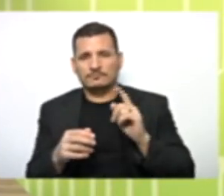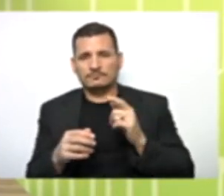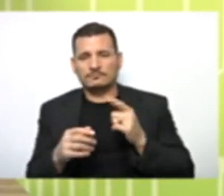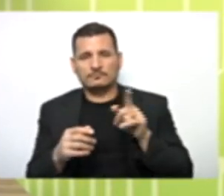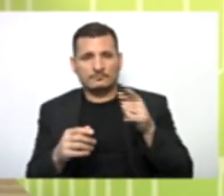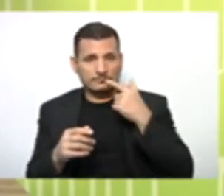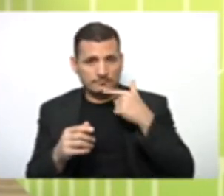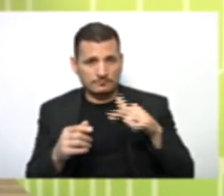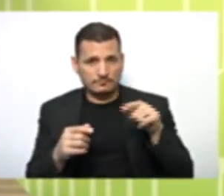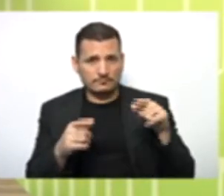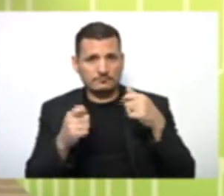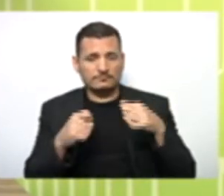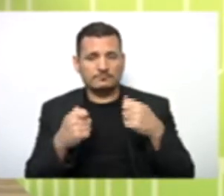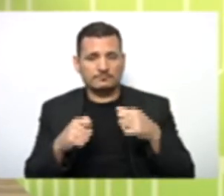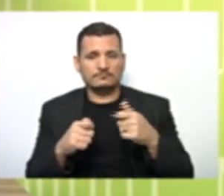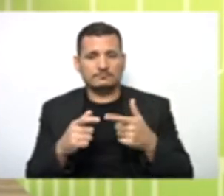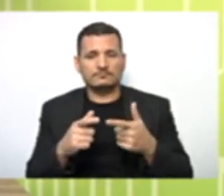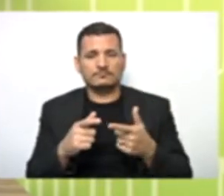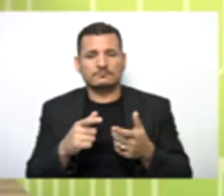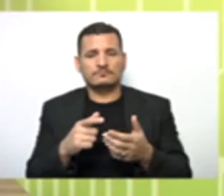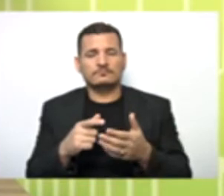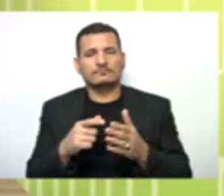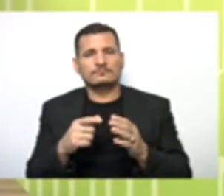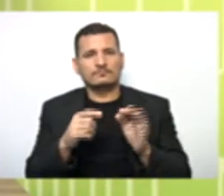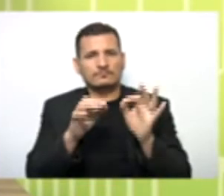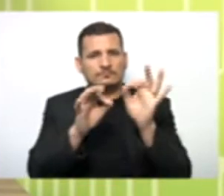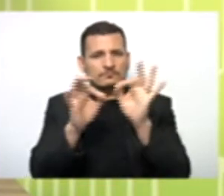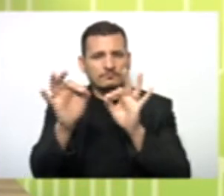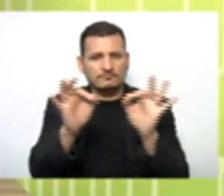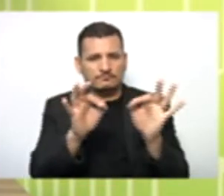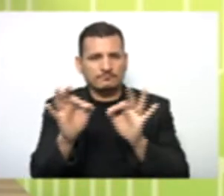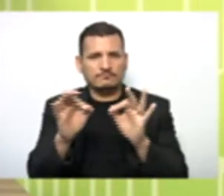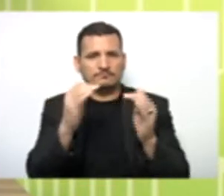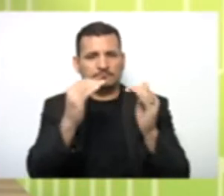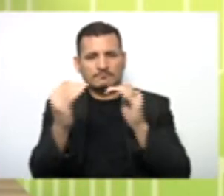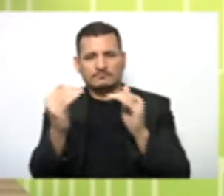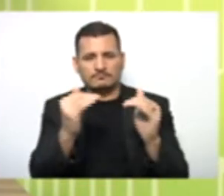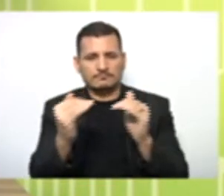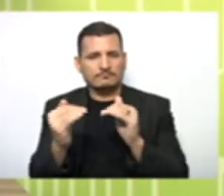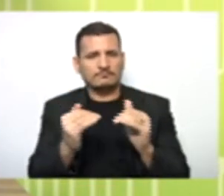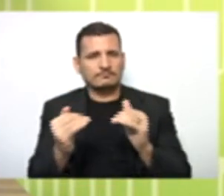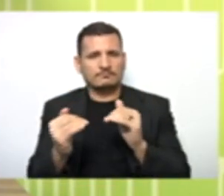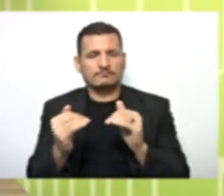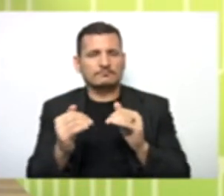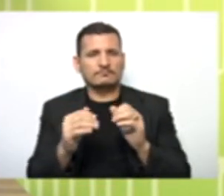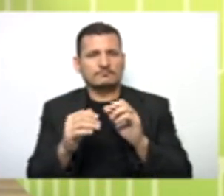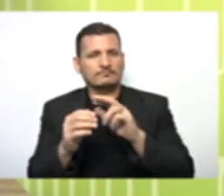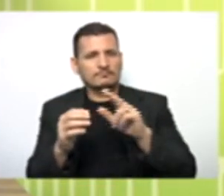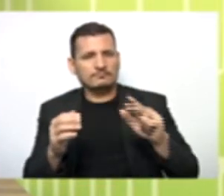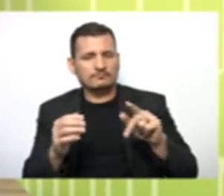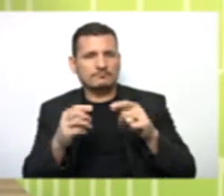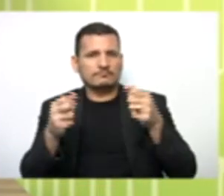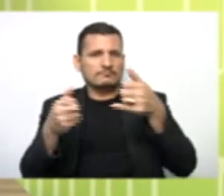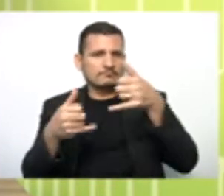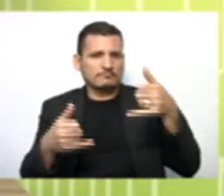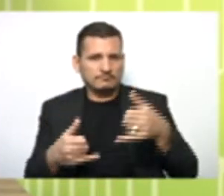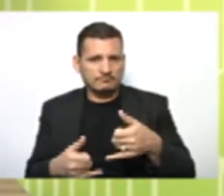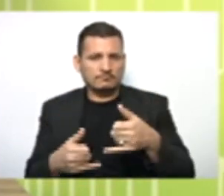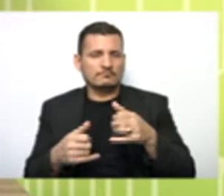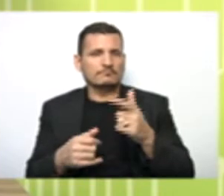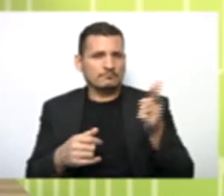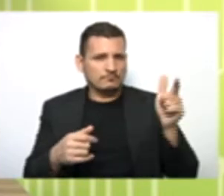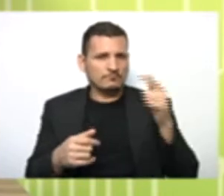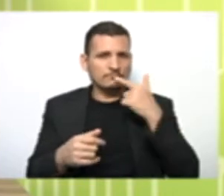Essa linguagem exige uma ordem, né, do texto, uma série de caracteres aí. Já em